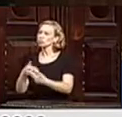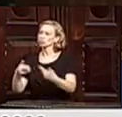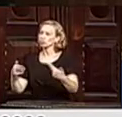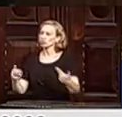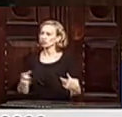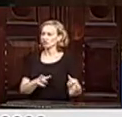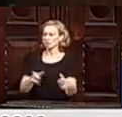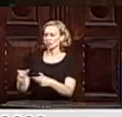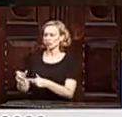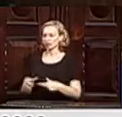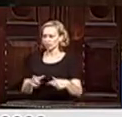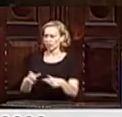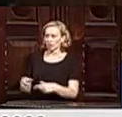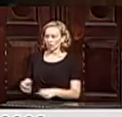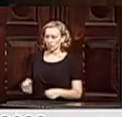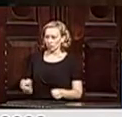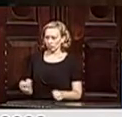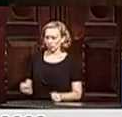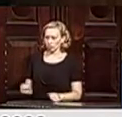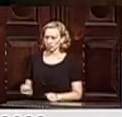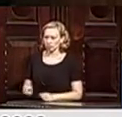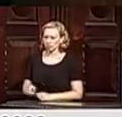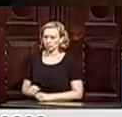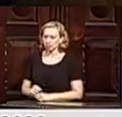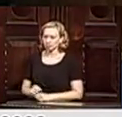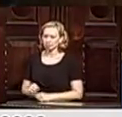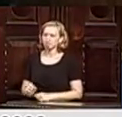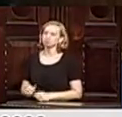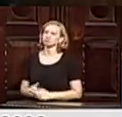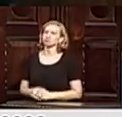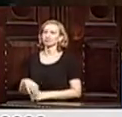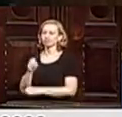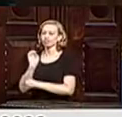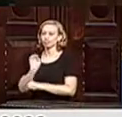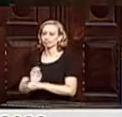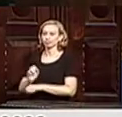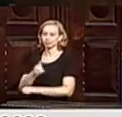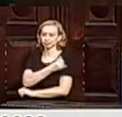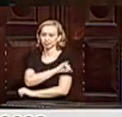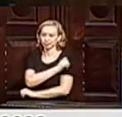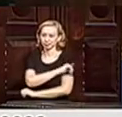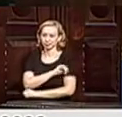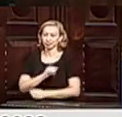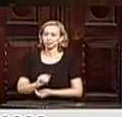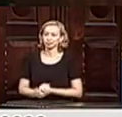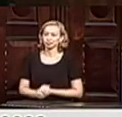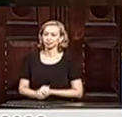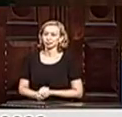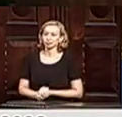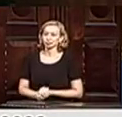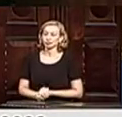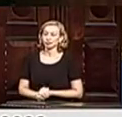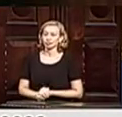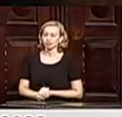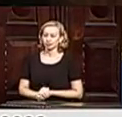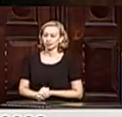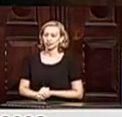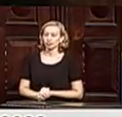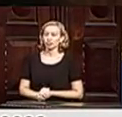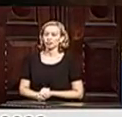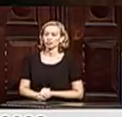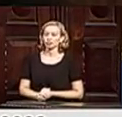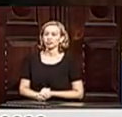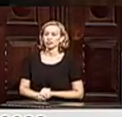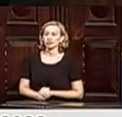que hoje enfrentam imensas dificuldades e que o estado do Rio de Janeiro, que já foi exemplo para o país e para o mundo